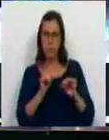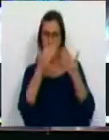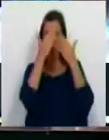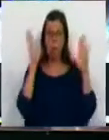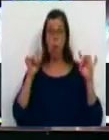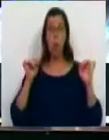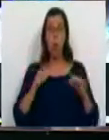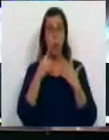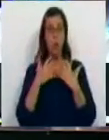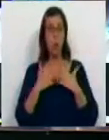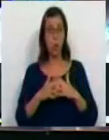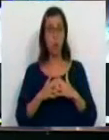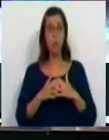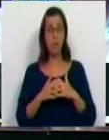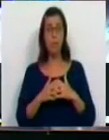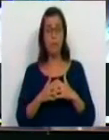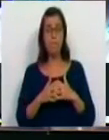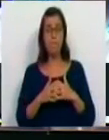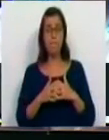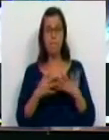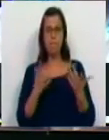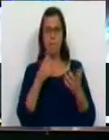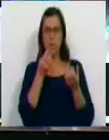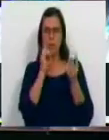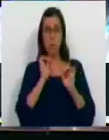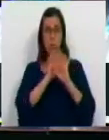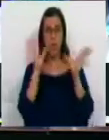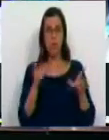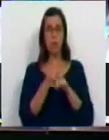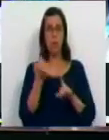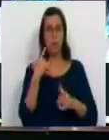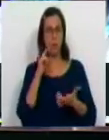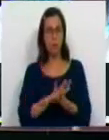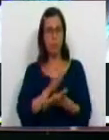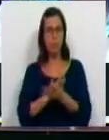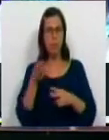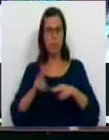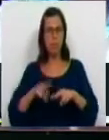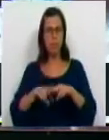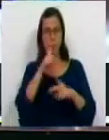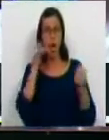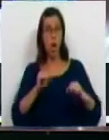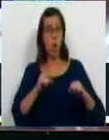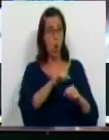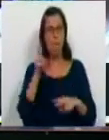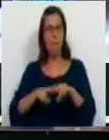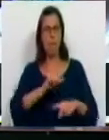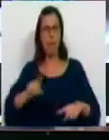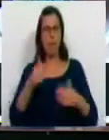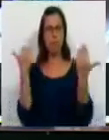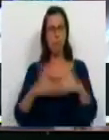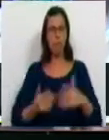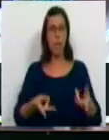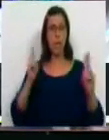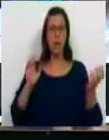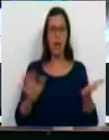democrático, hoje essas dúvidas deverão estar cada vez mais dissipadas com as recentes notícias de prisões de quem não concorda com o regime, limitações à